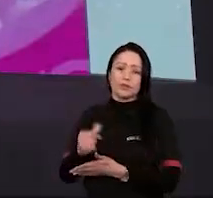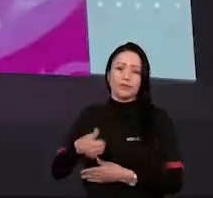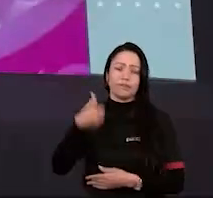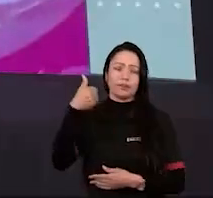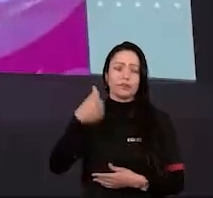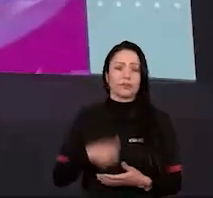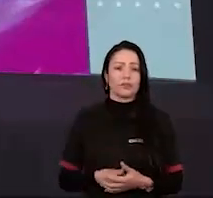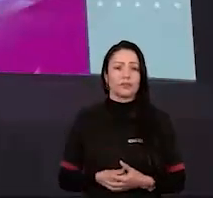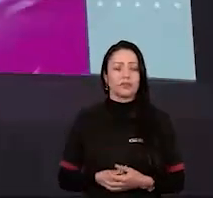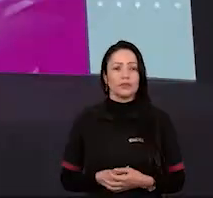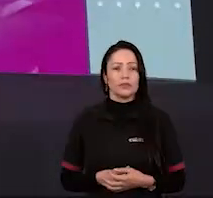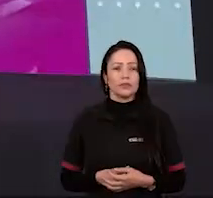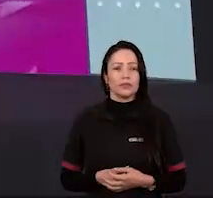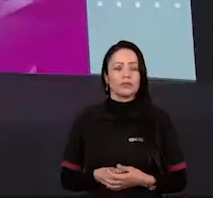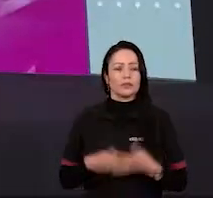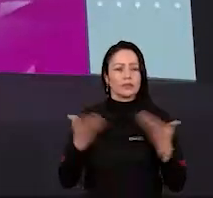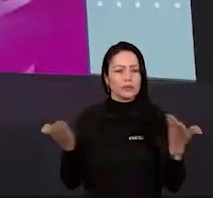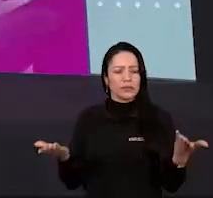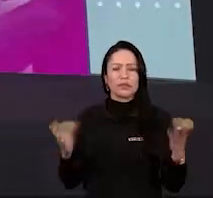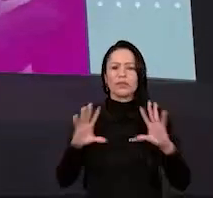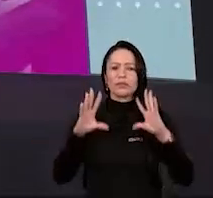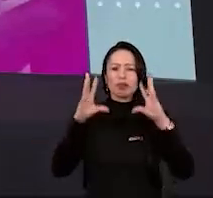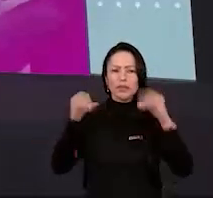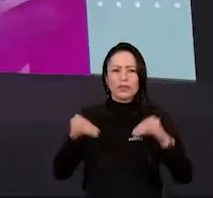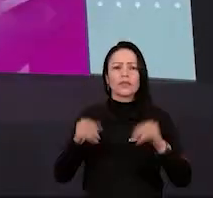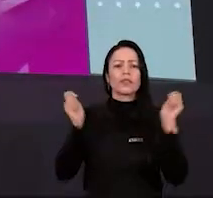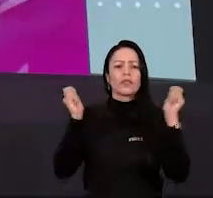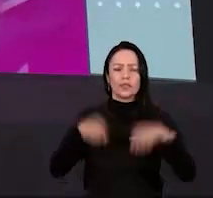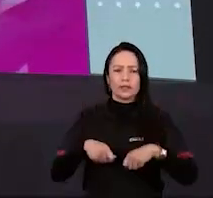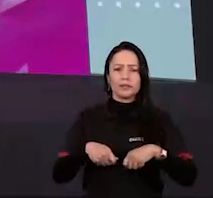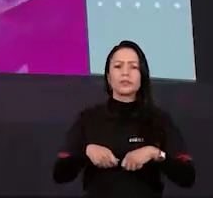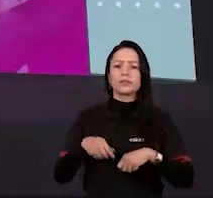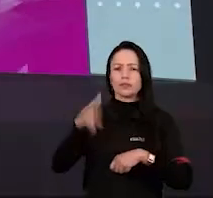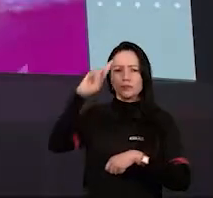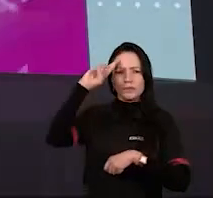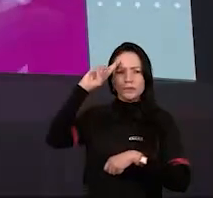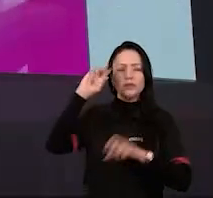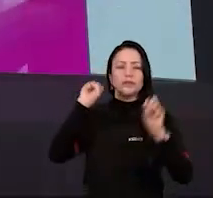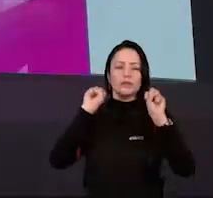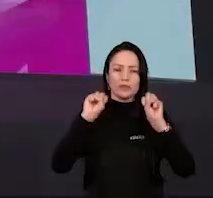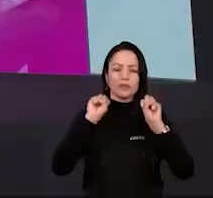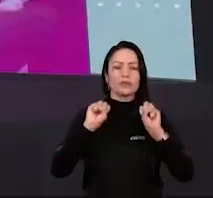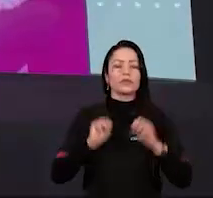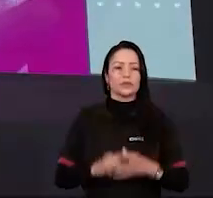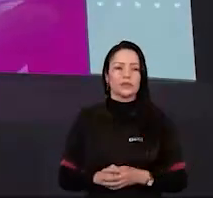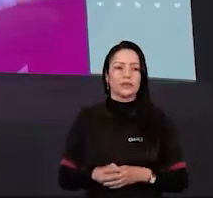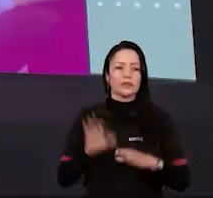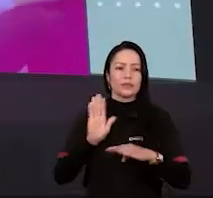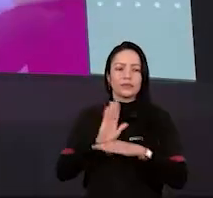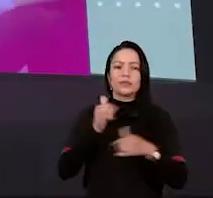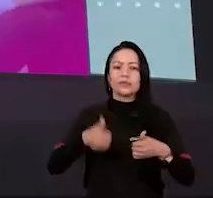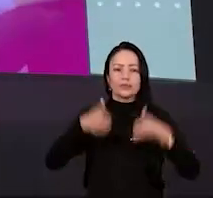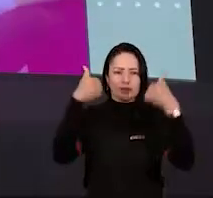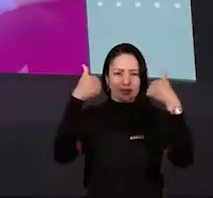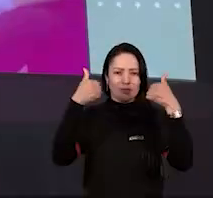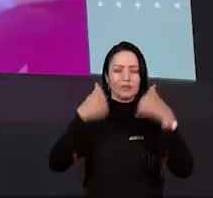né? Então, lança a mão de tudo que for possível que esse tutor possa estar fazendo para poder dar um melhor